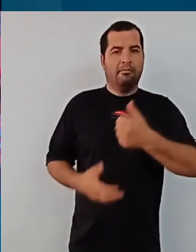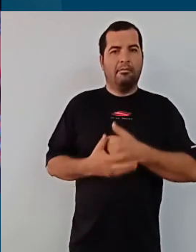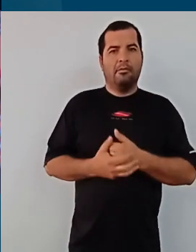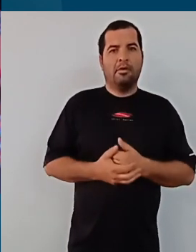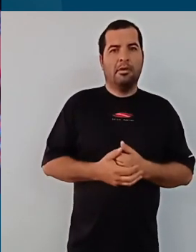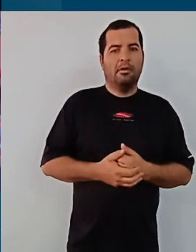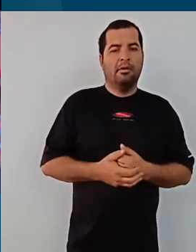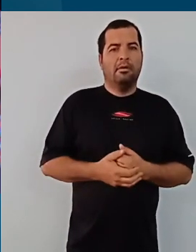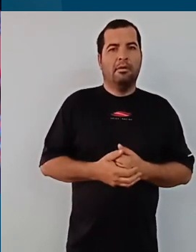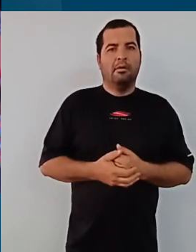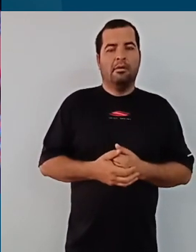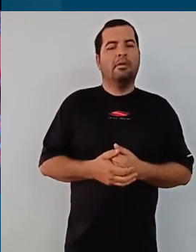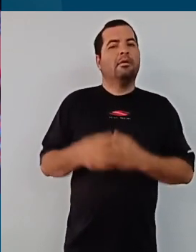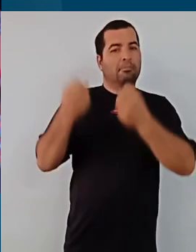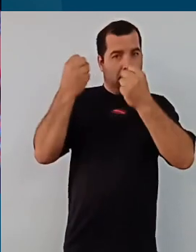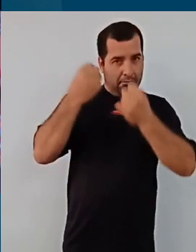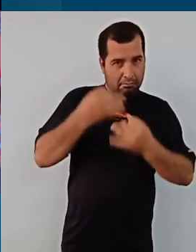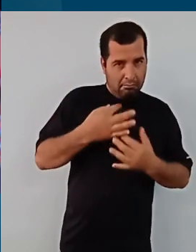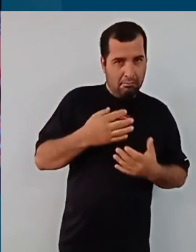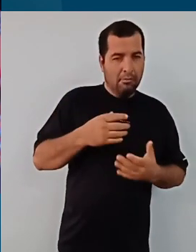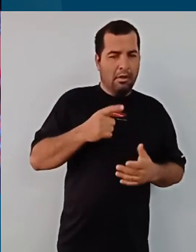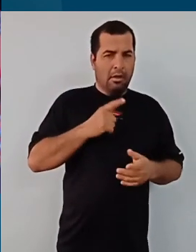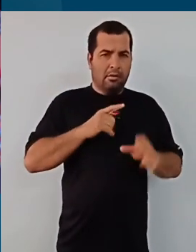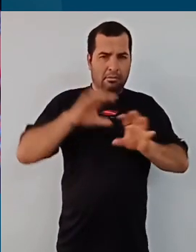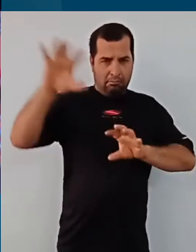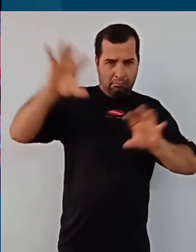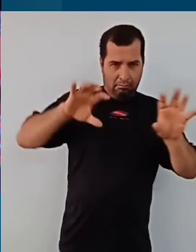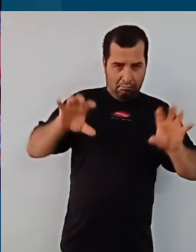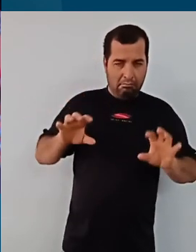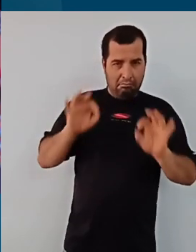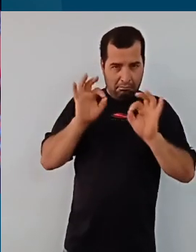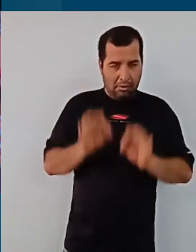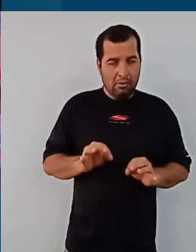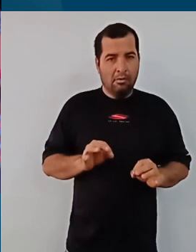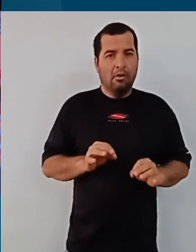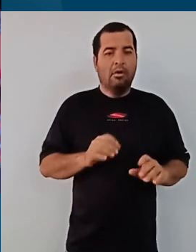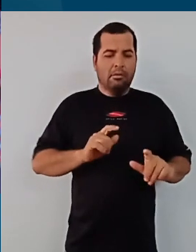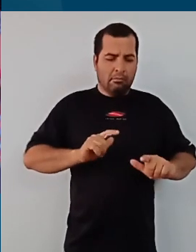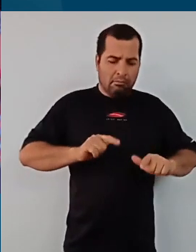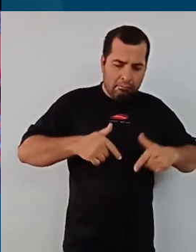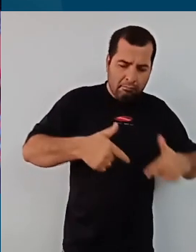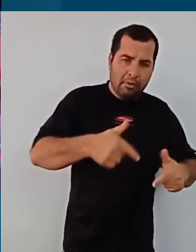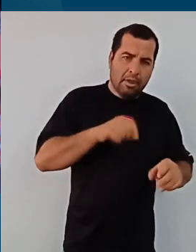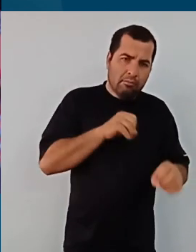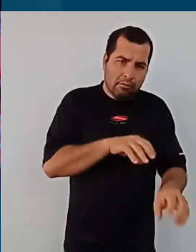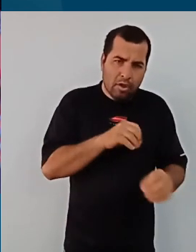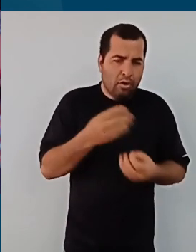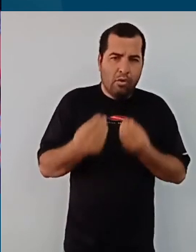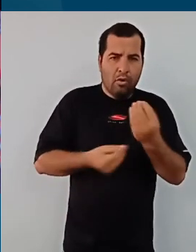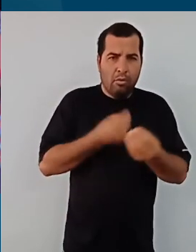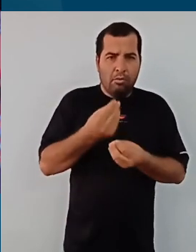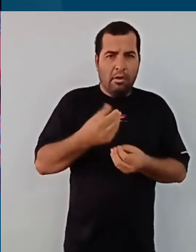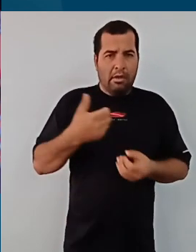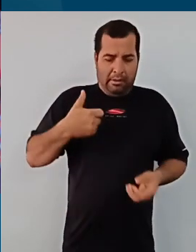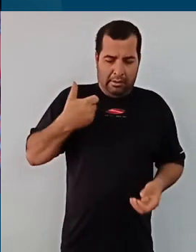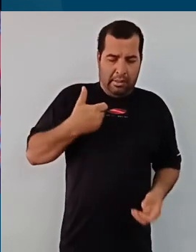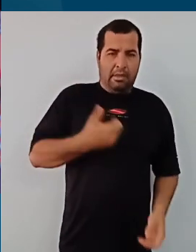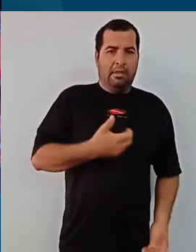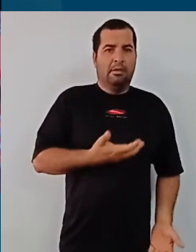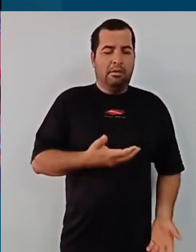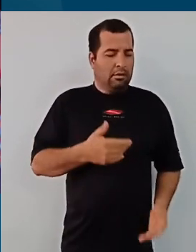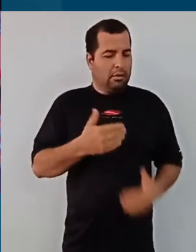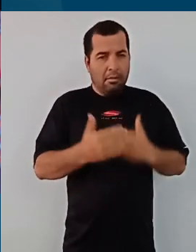na organização da escola em ciclos, todo o trabalho educacional é norteado pelas idades da vida e da formação